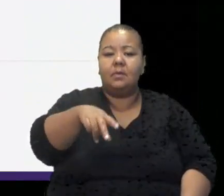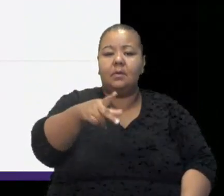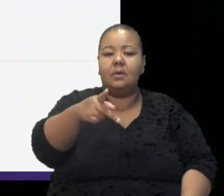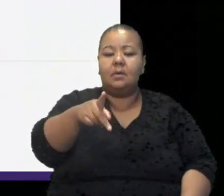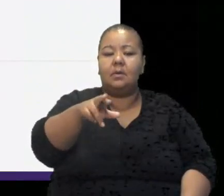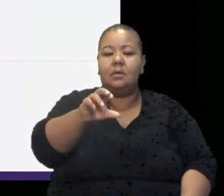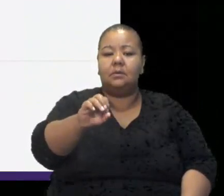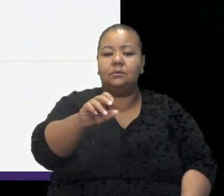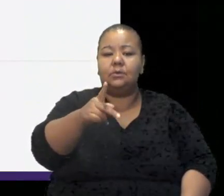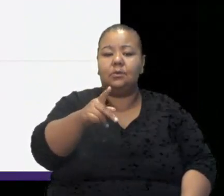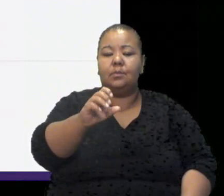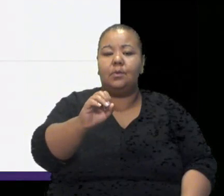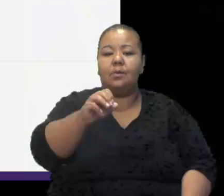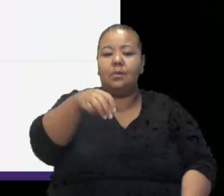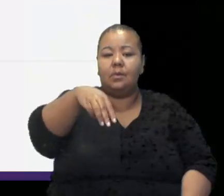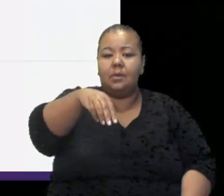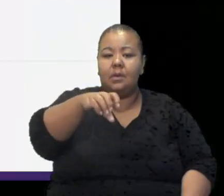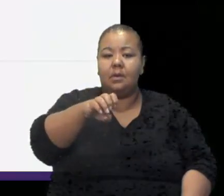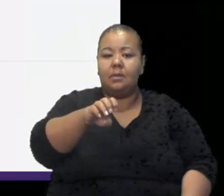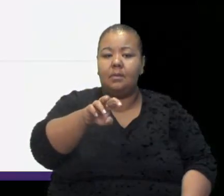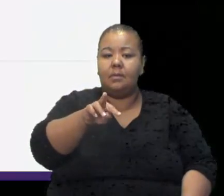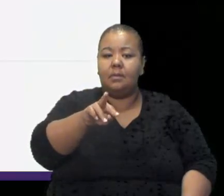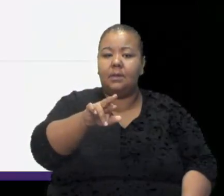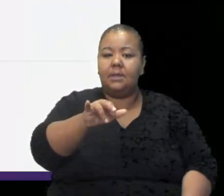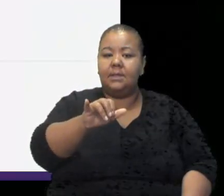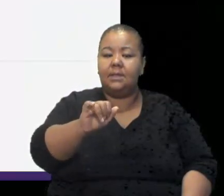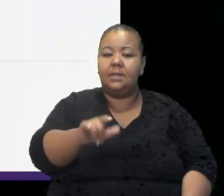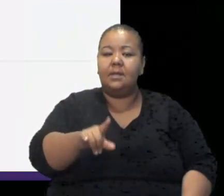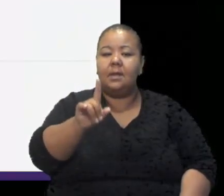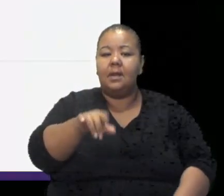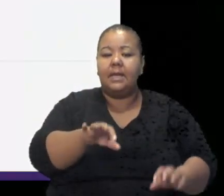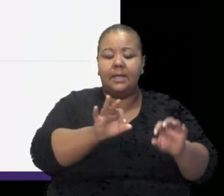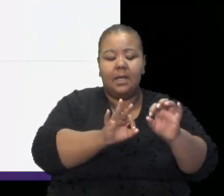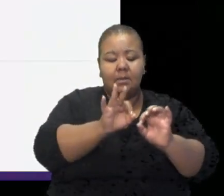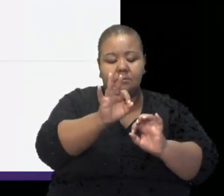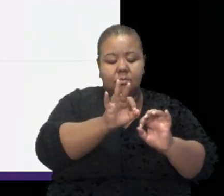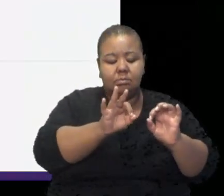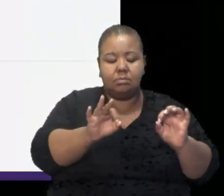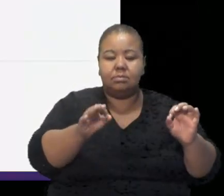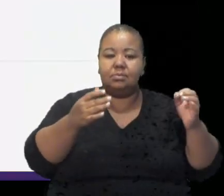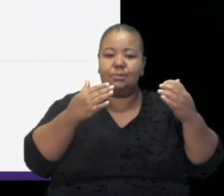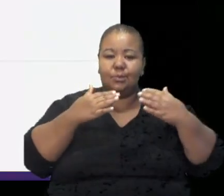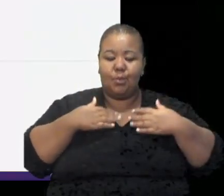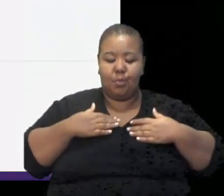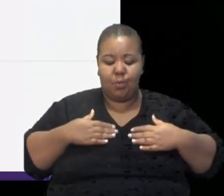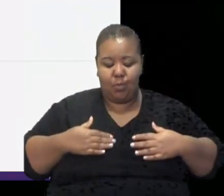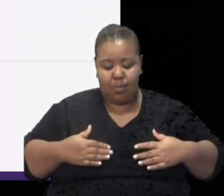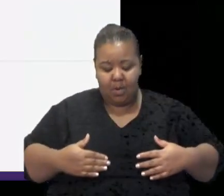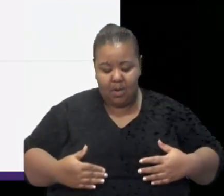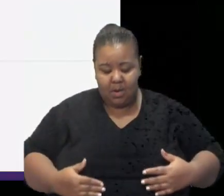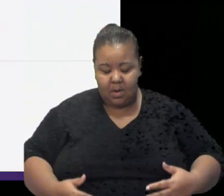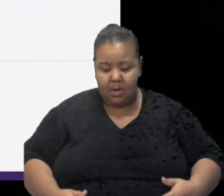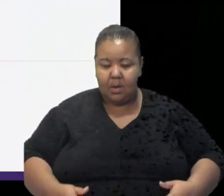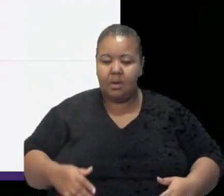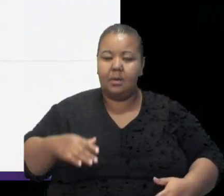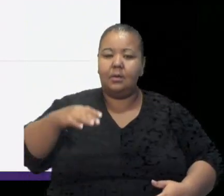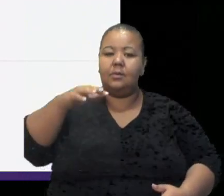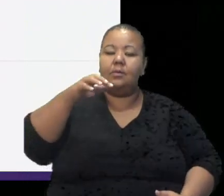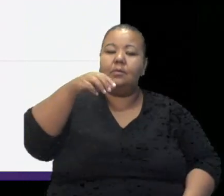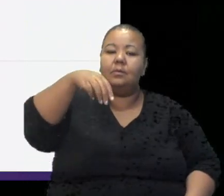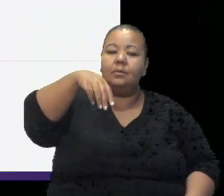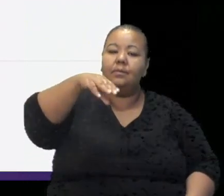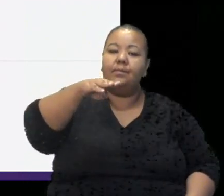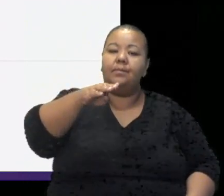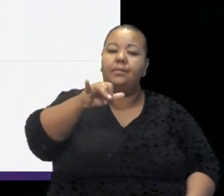falar das proporções, das medidas do corpo humano, da fisiologia, da biomecânica e toda a